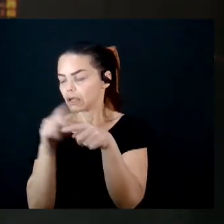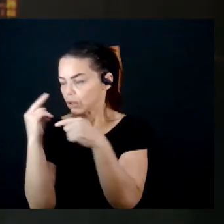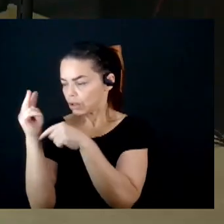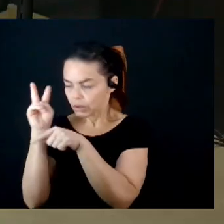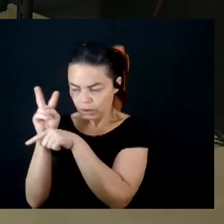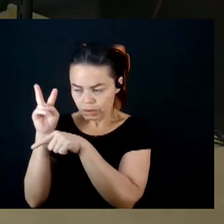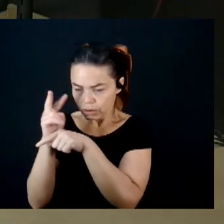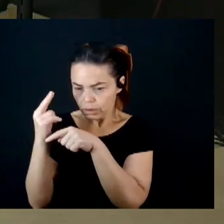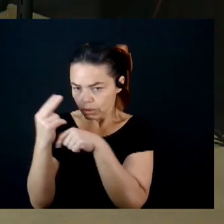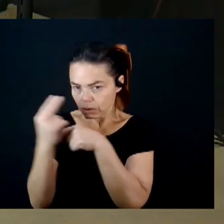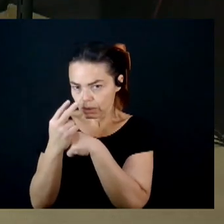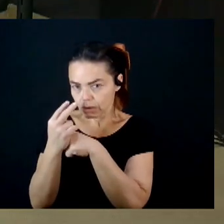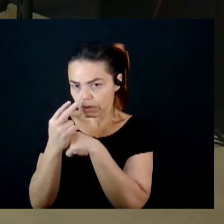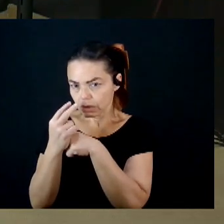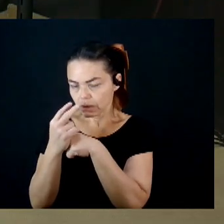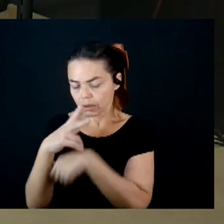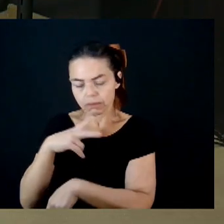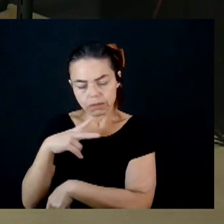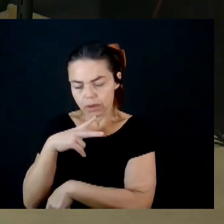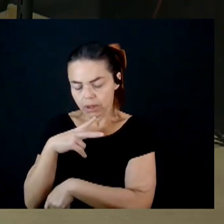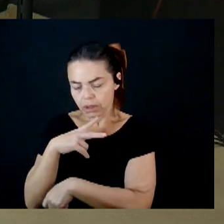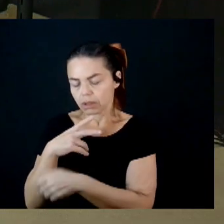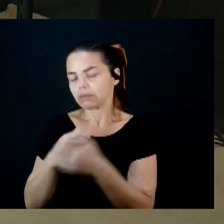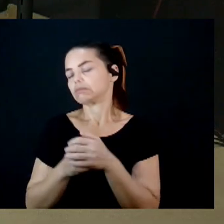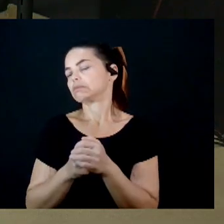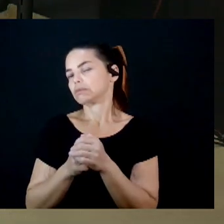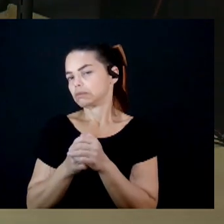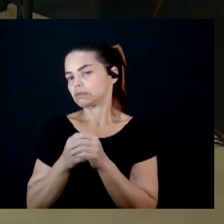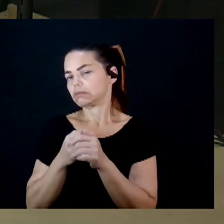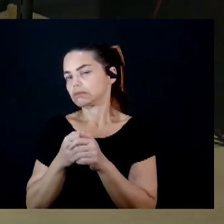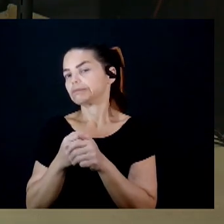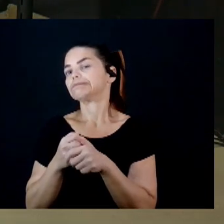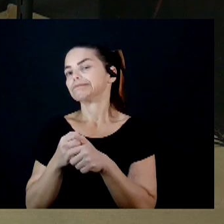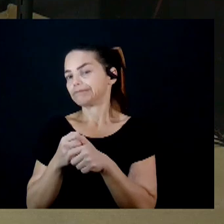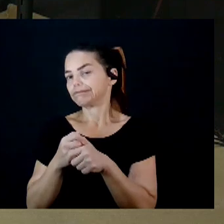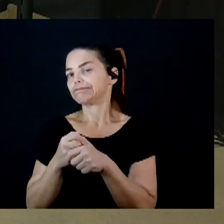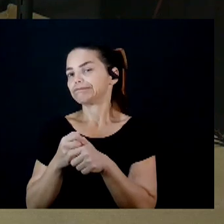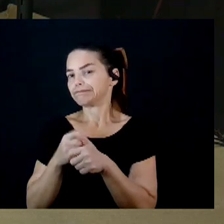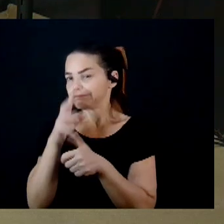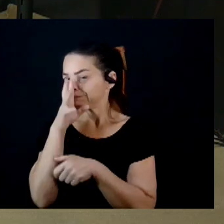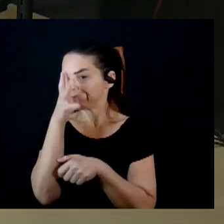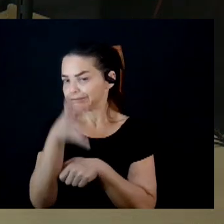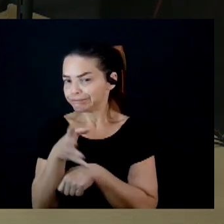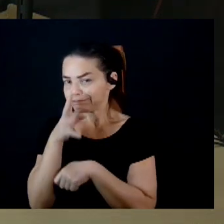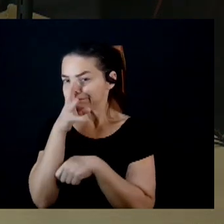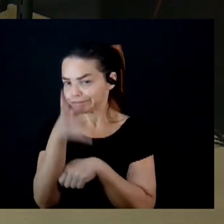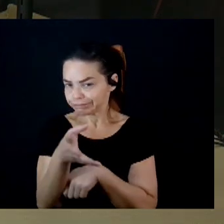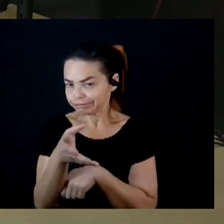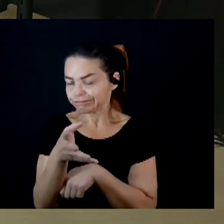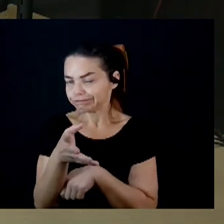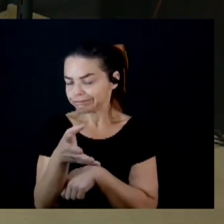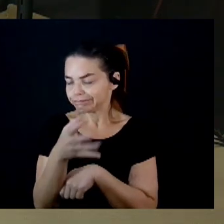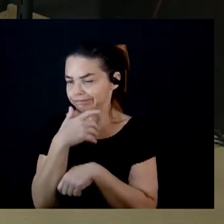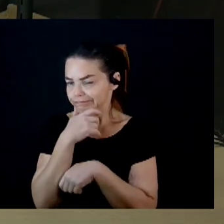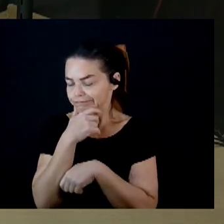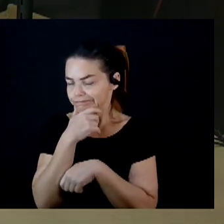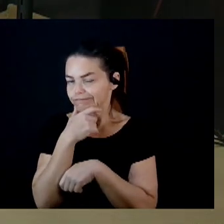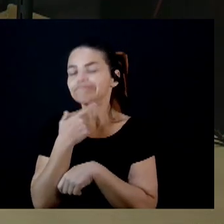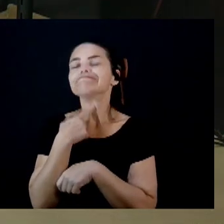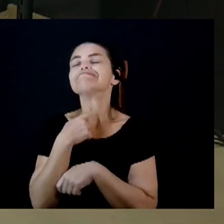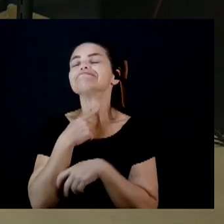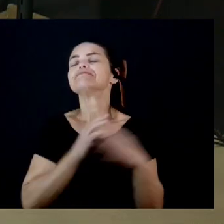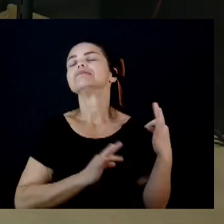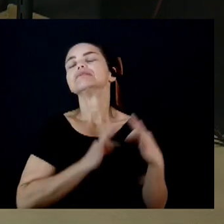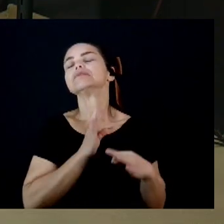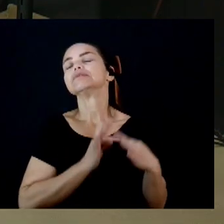cuidado pessoal, ele acaba invadindo o desejo do